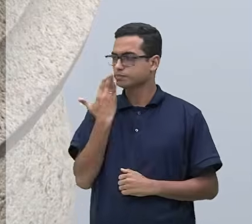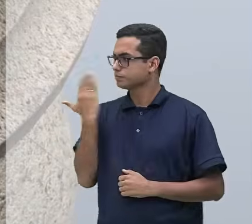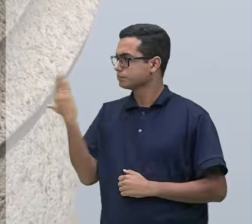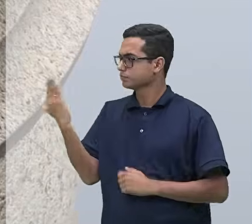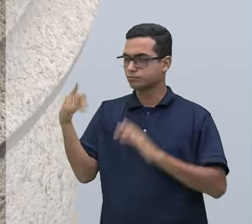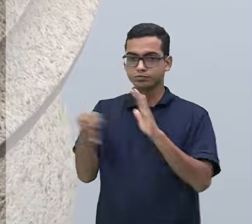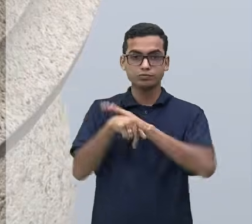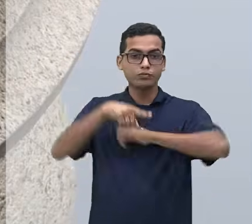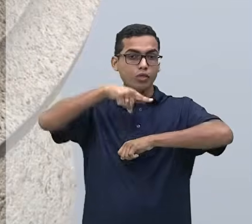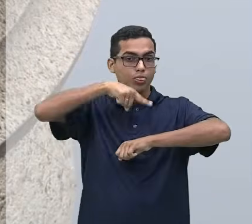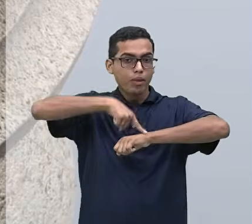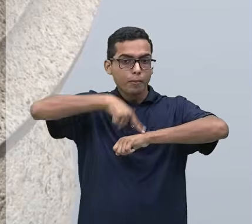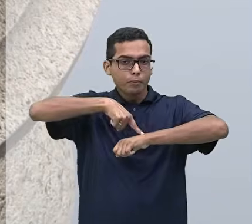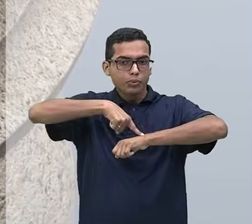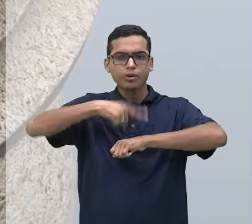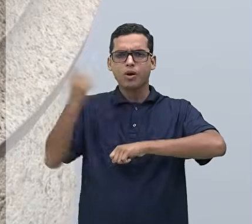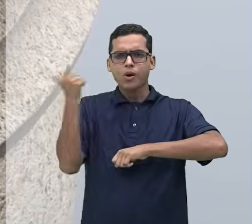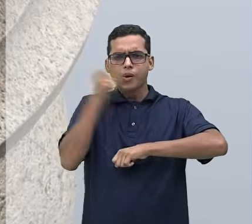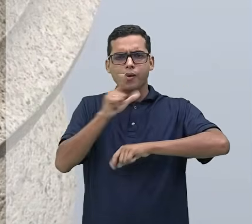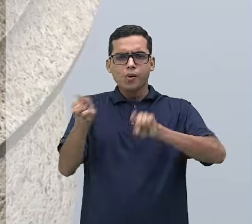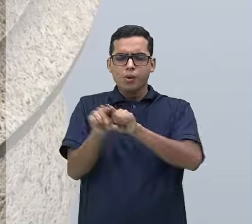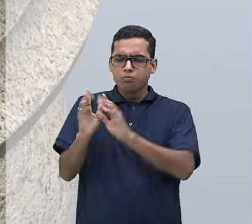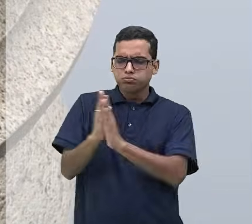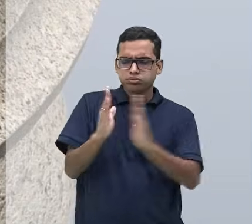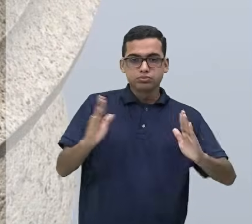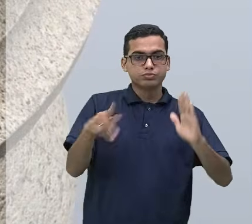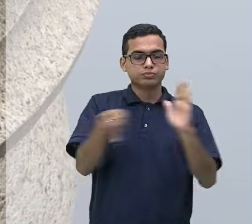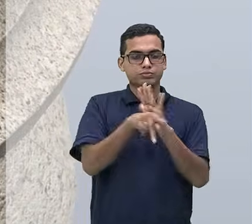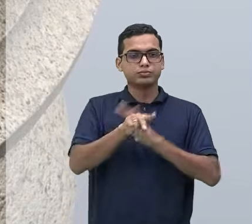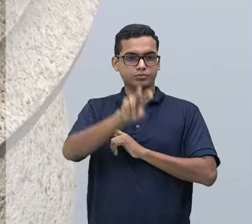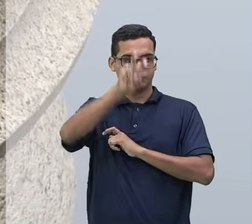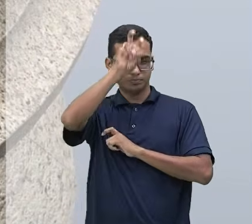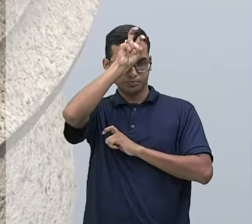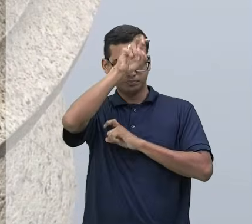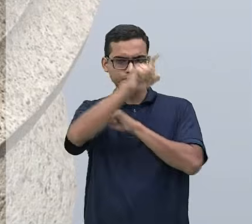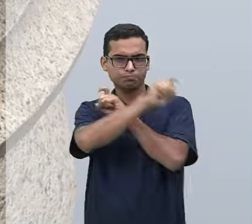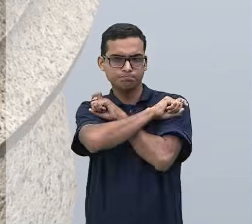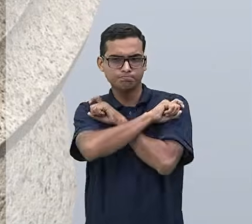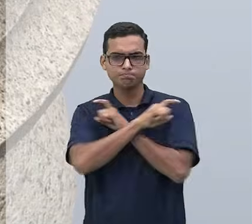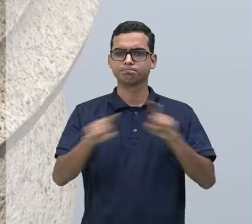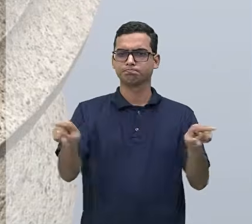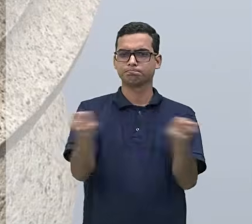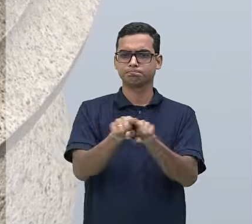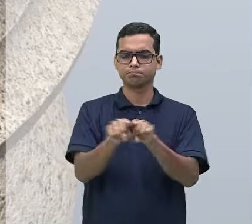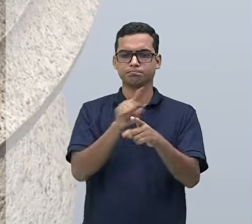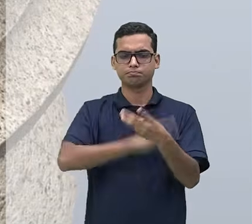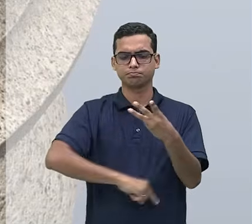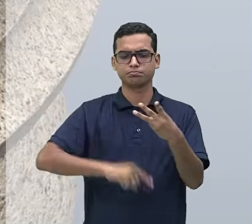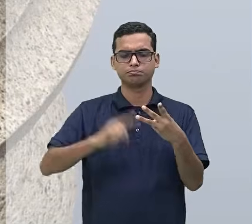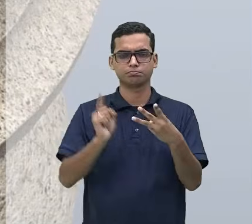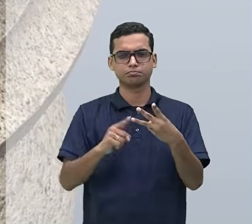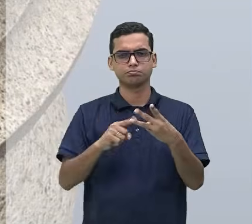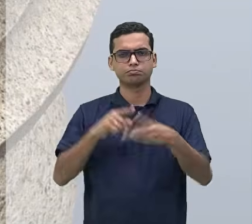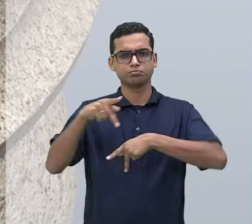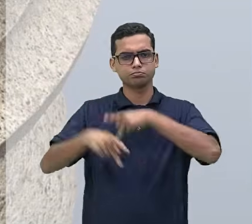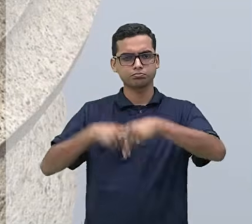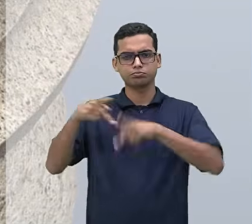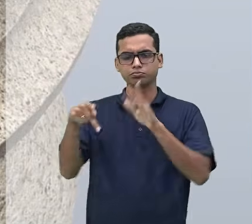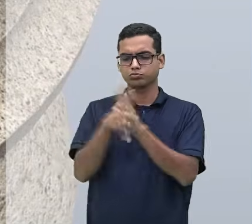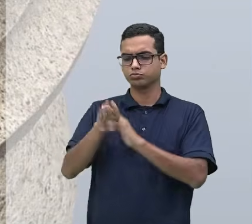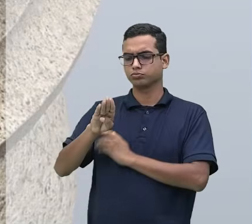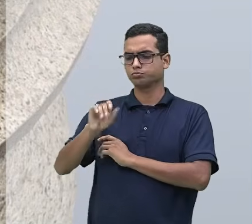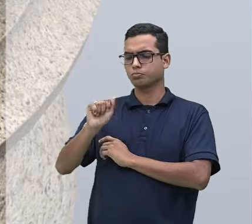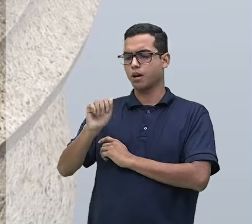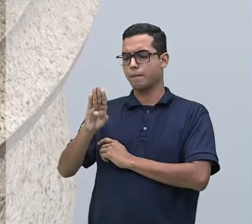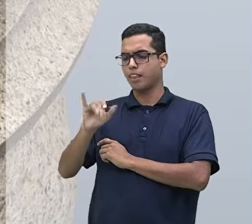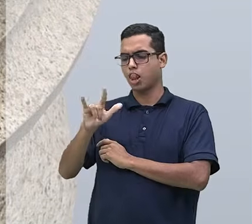do tempo. Olha só, os egípcios, gente, e também os babilônios antigos, eles usavam, tá, uma